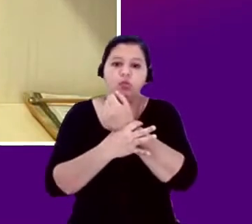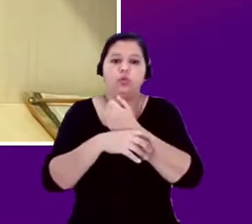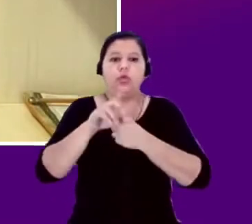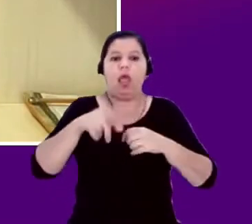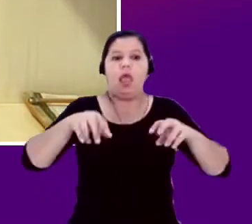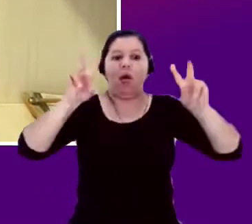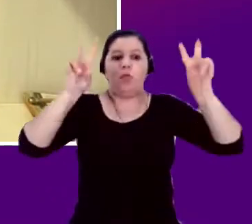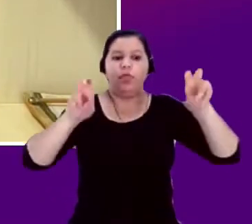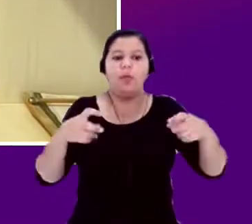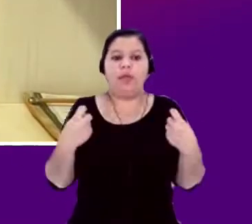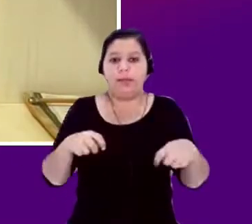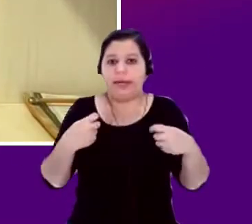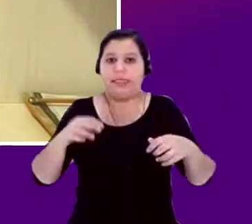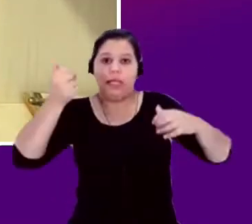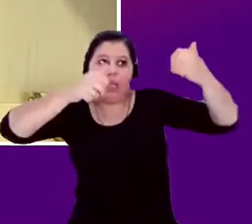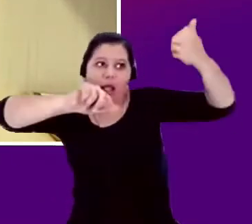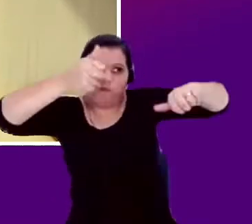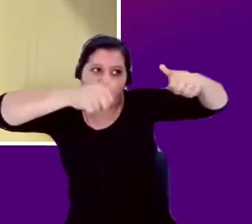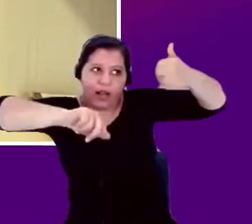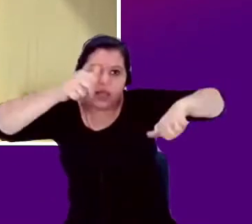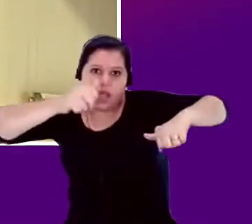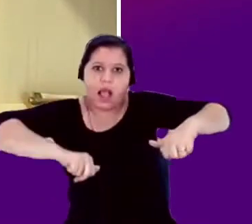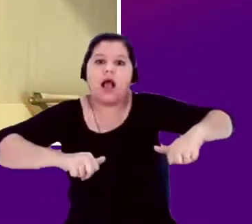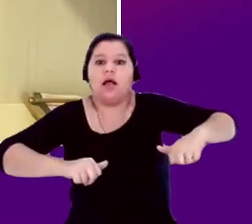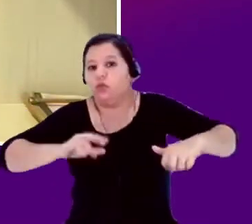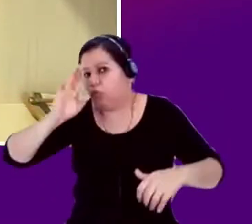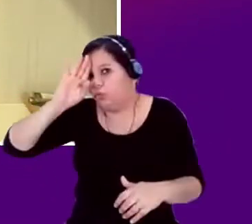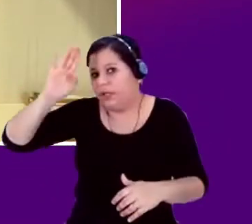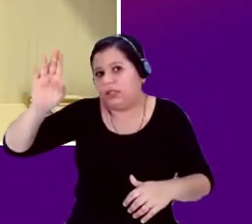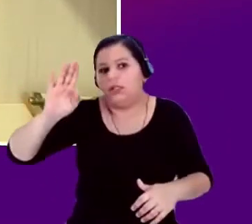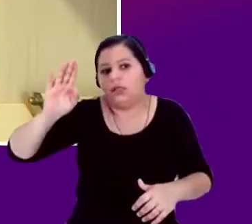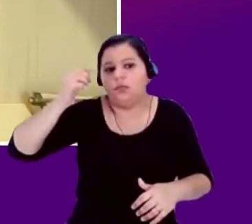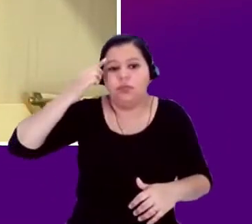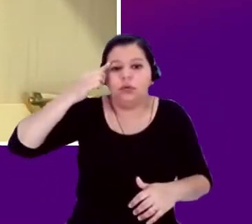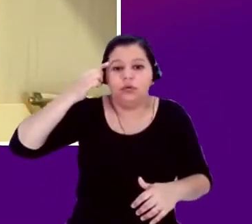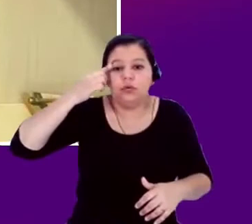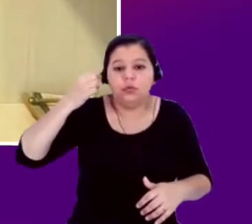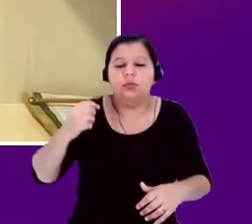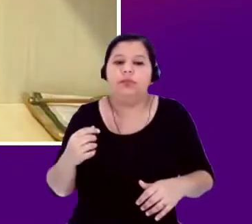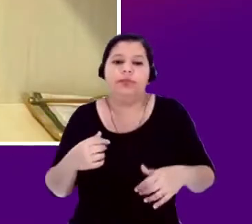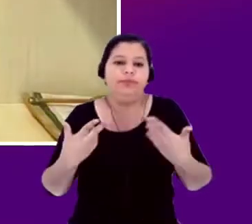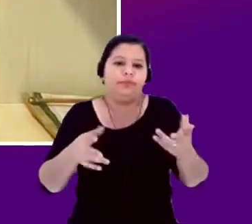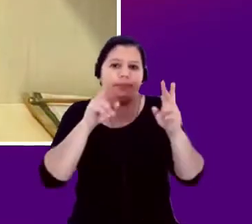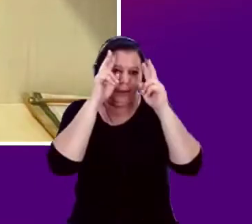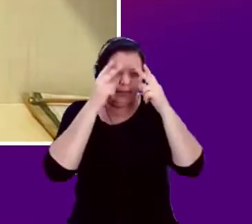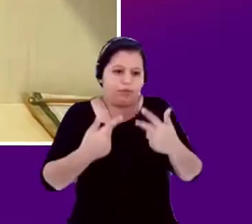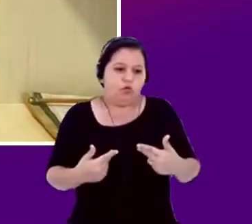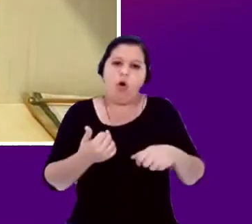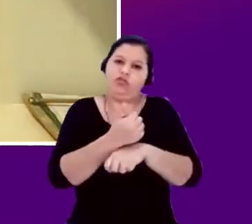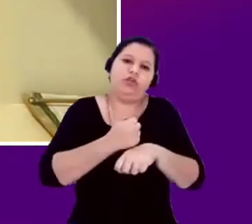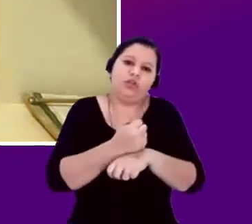deve ser avaliado não apenas à luz dos princípios associados à personalidade humana, dignidade da pessoa